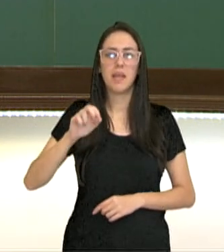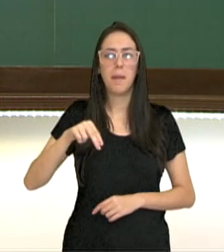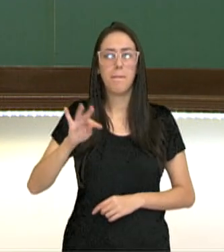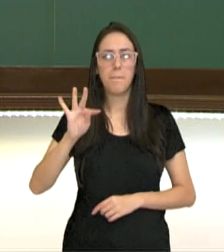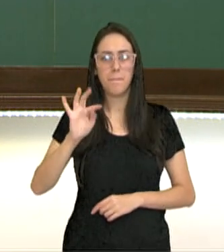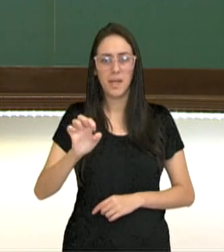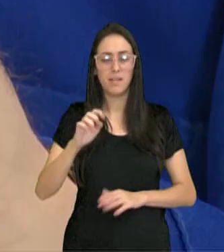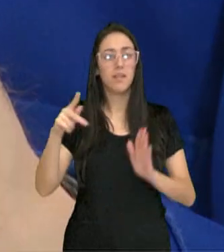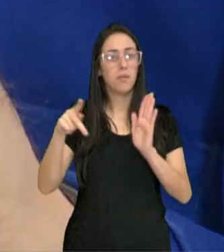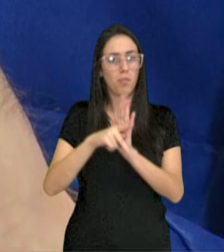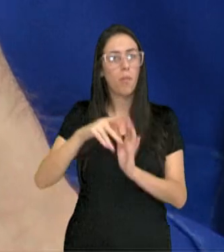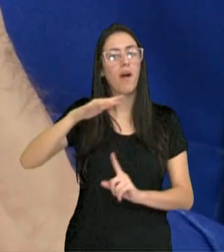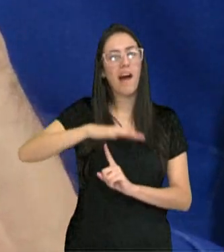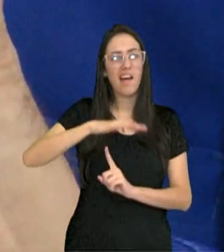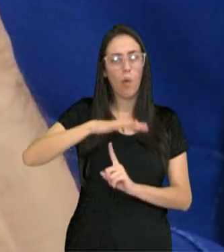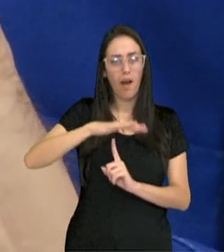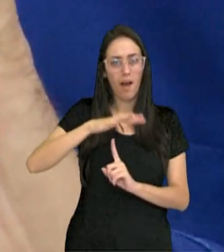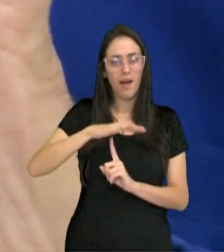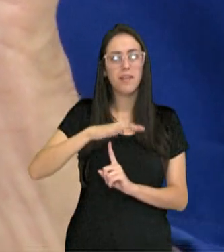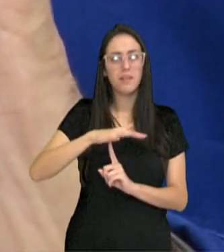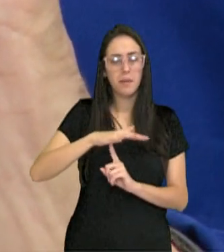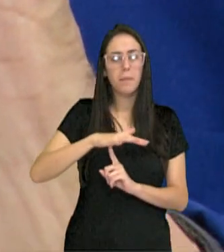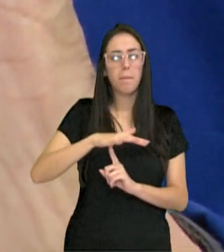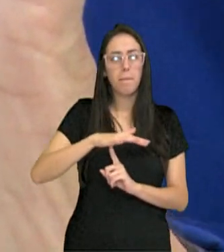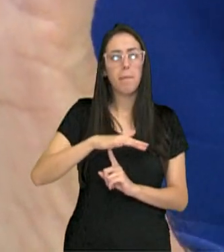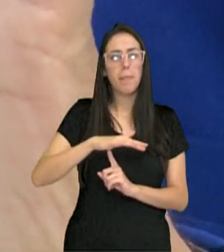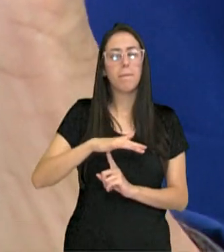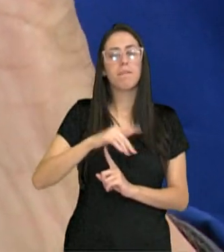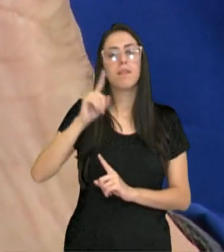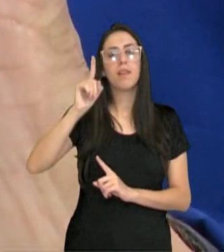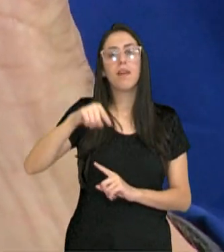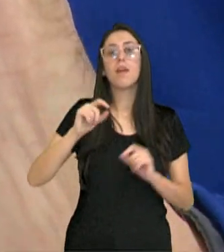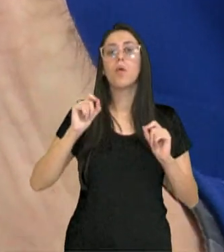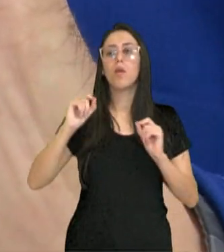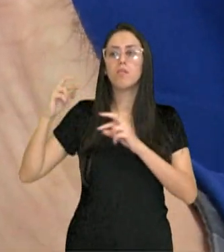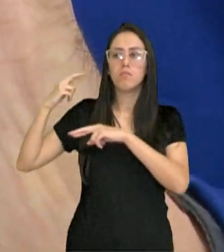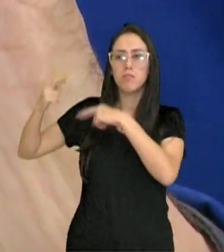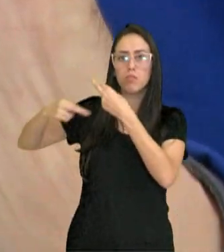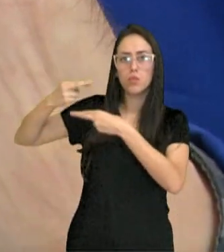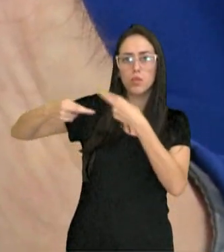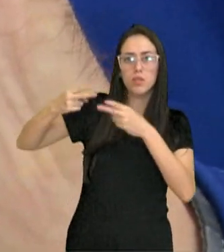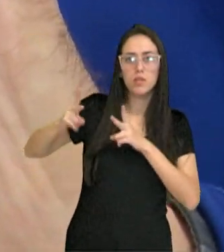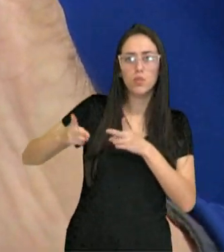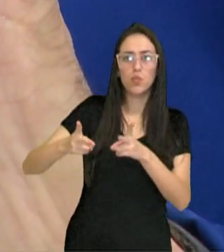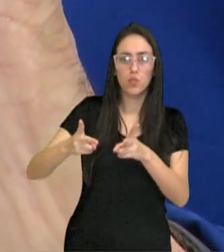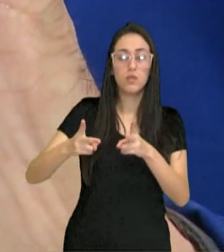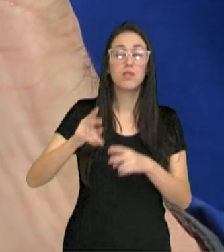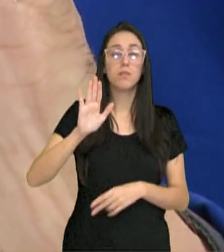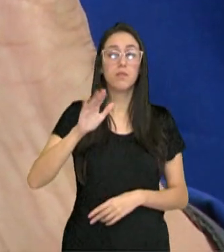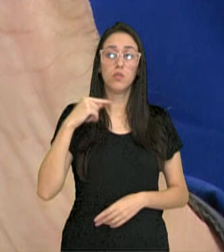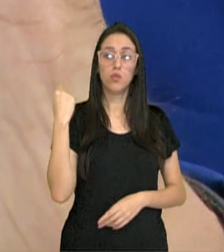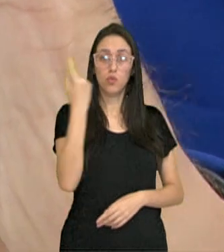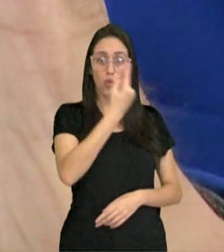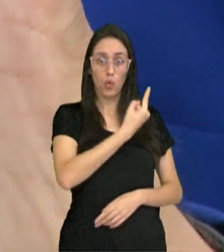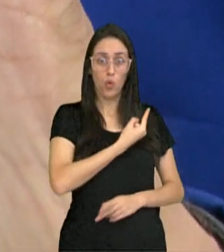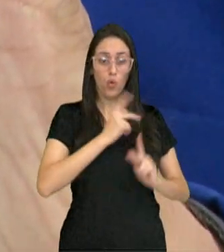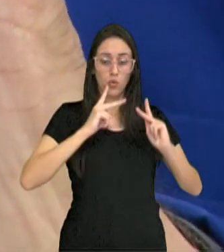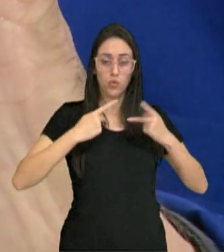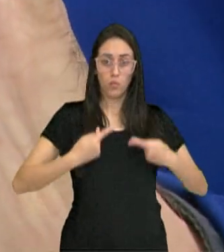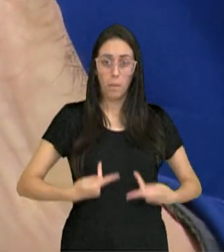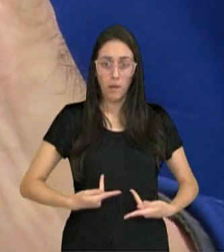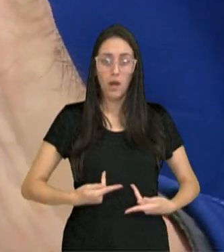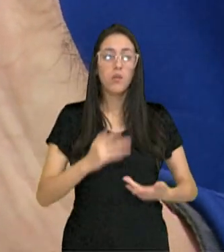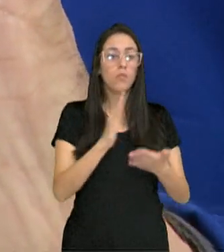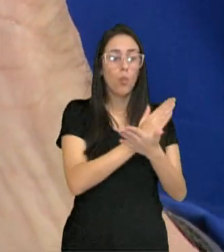nossa araucária. Então, ela serve para a planta para quê? Para reprodução. Só que nós, seres humanos e alguns